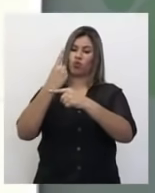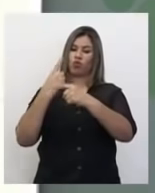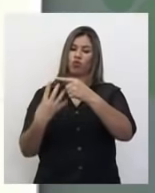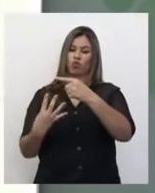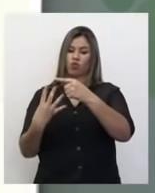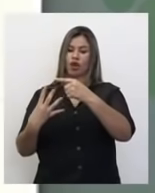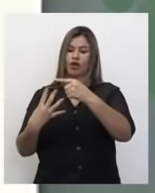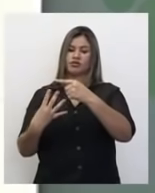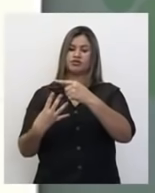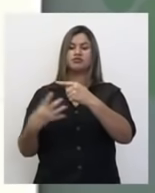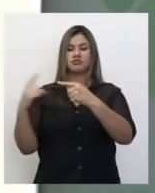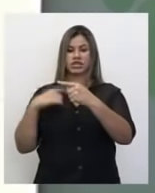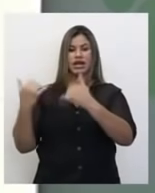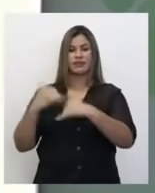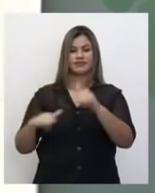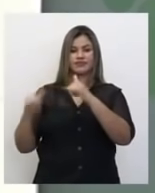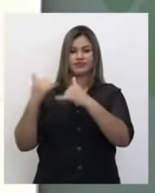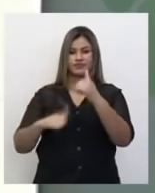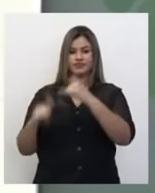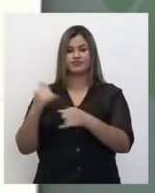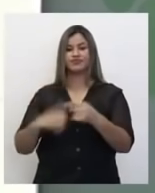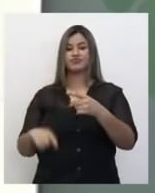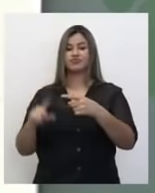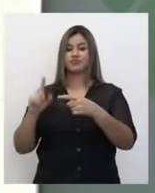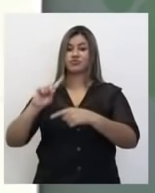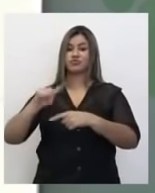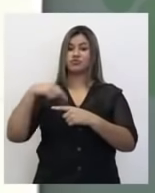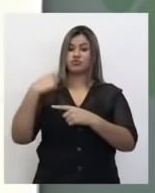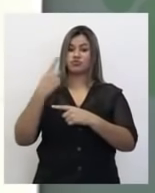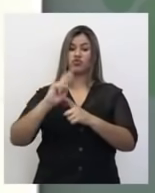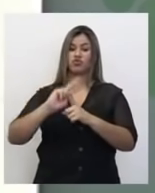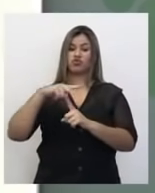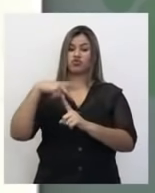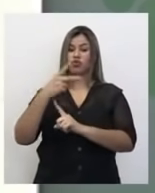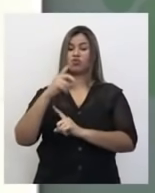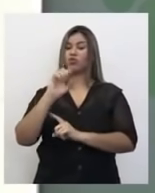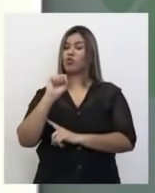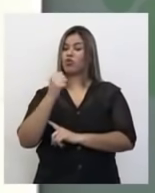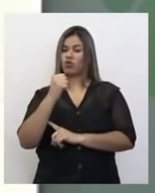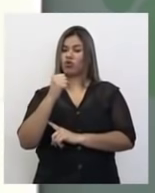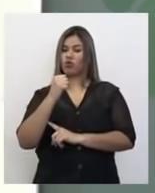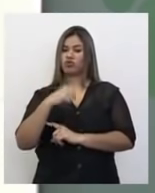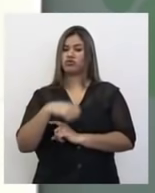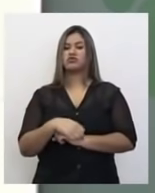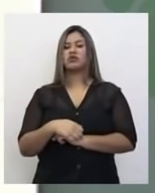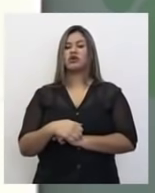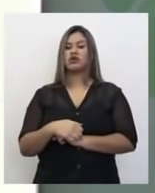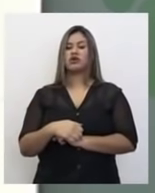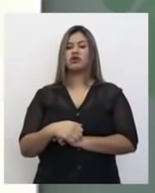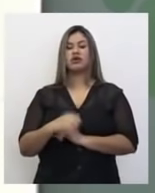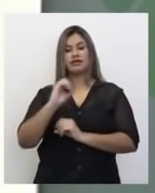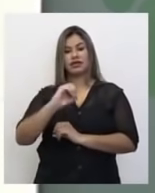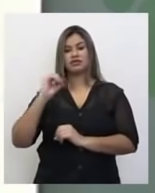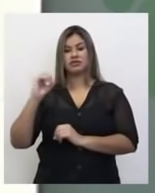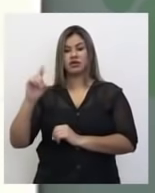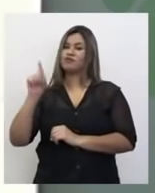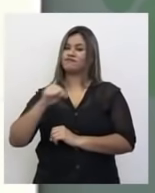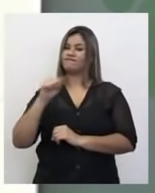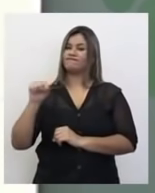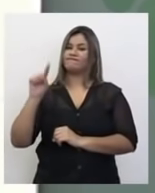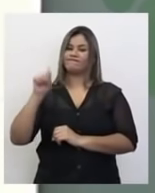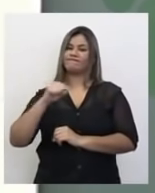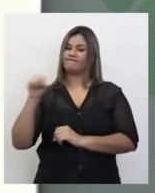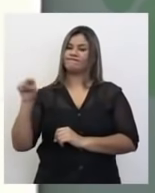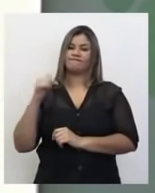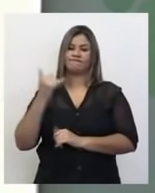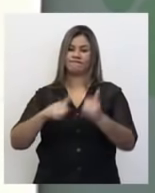corrente. A próxima é o dobro, então é o oito. Eu sei que está passando corrente e as outras são zero. Eu sei que